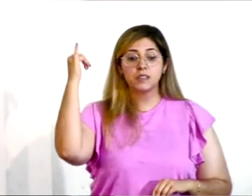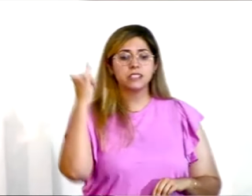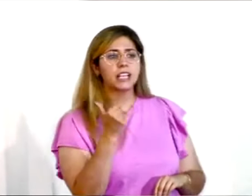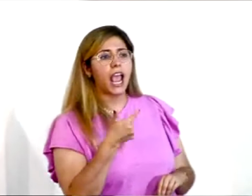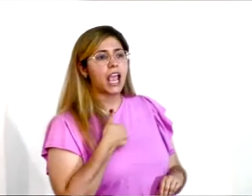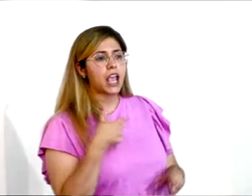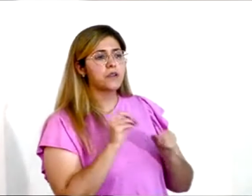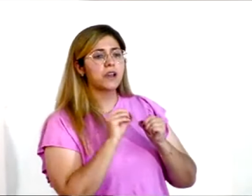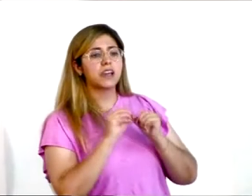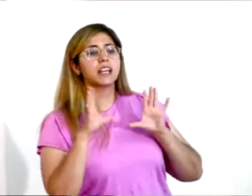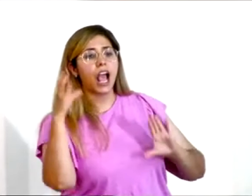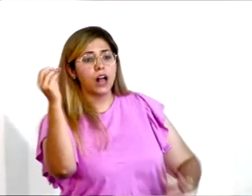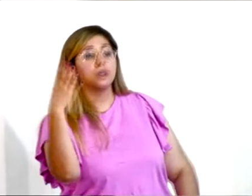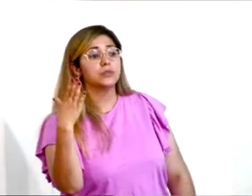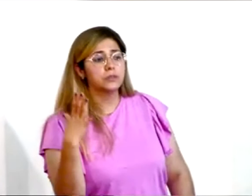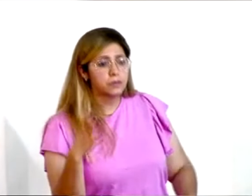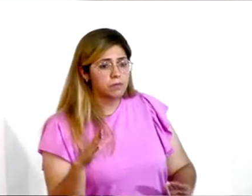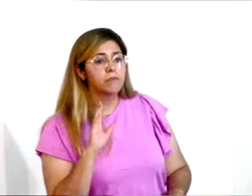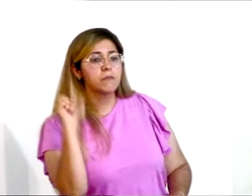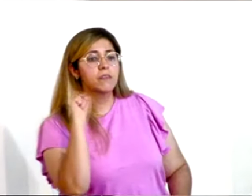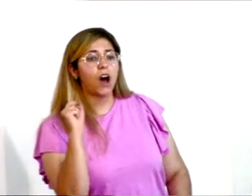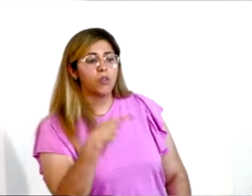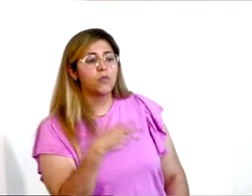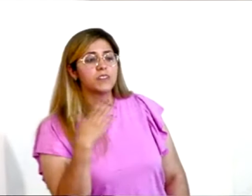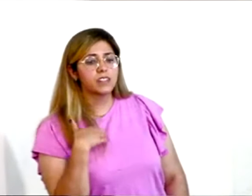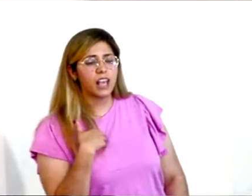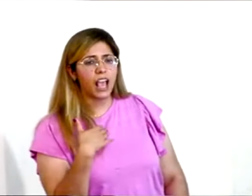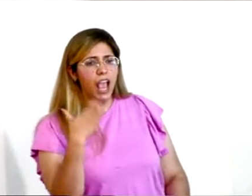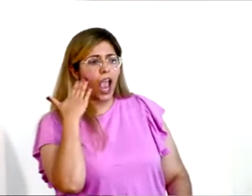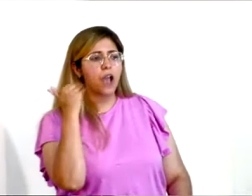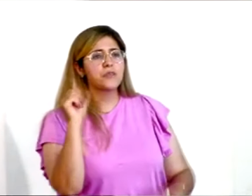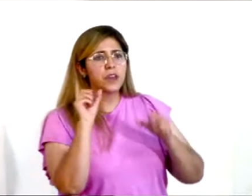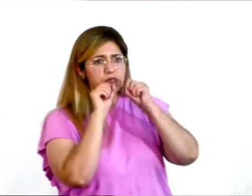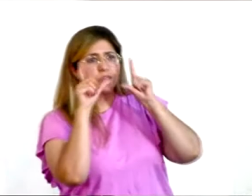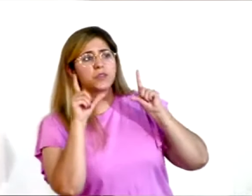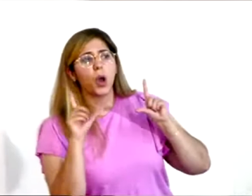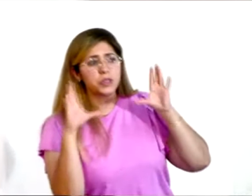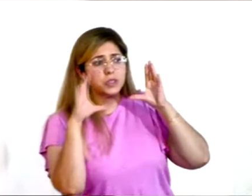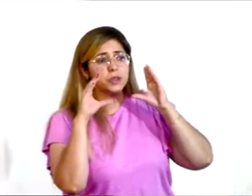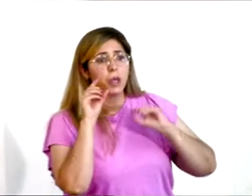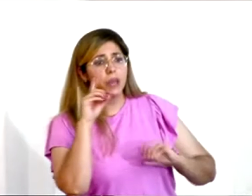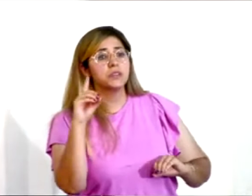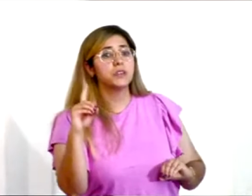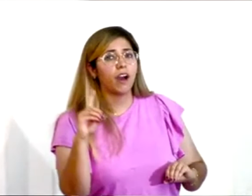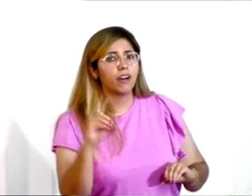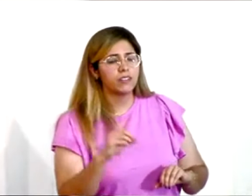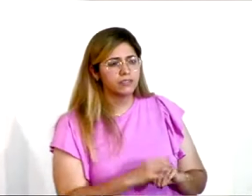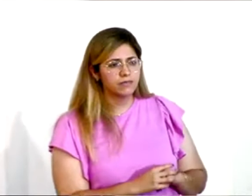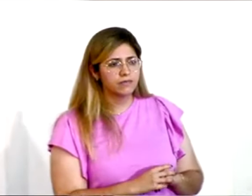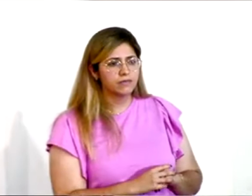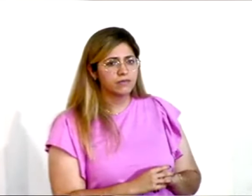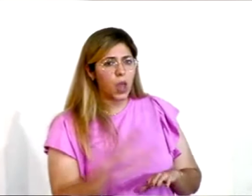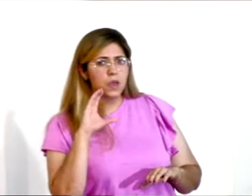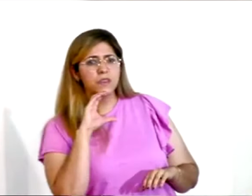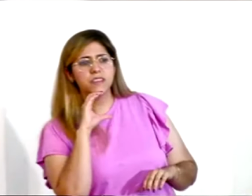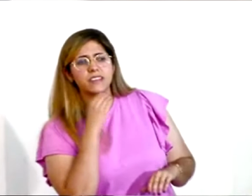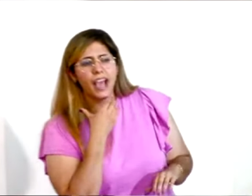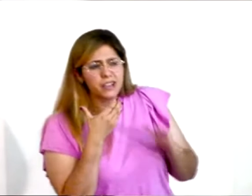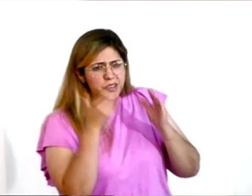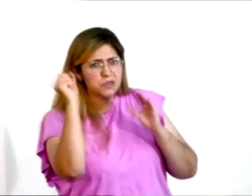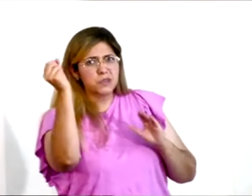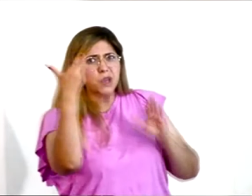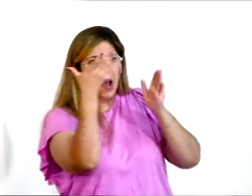eu que criei a luz, seu Saulo. Não sou eu que mantenho dia e noite, seu Saulo. O sol quente e forte